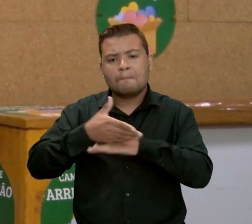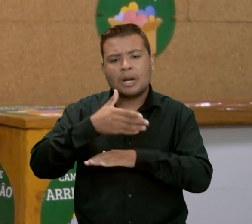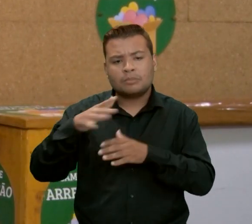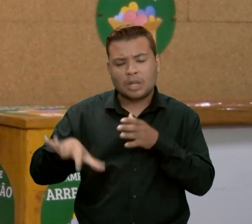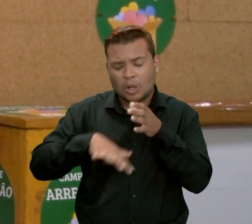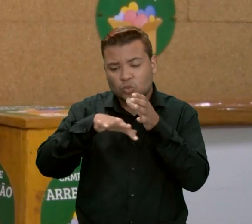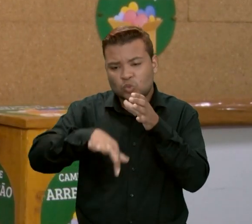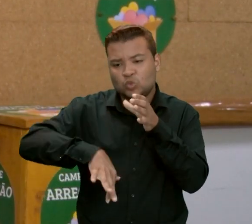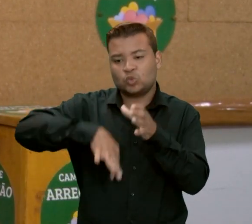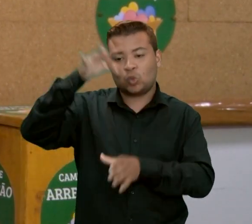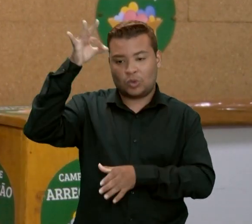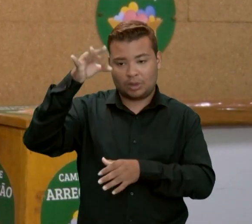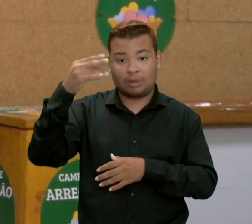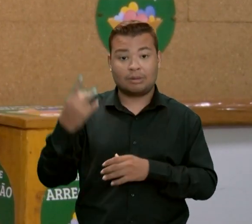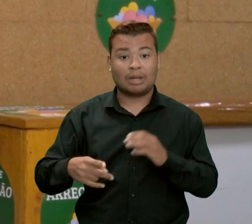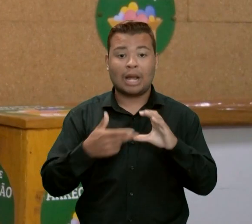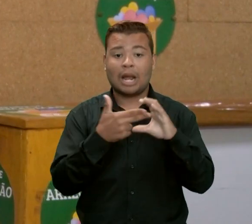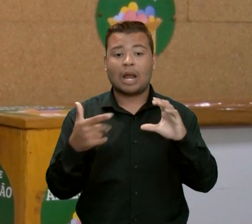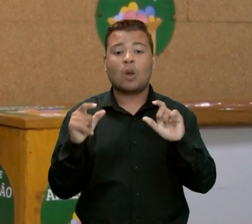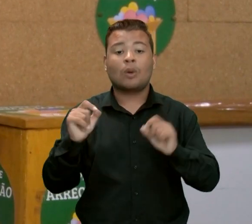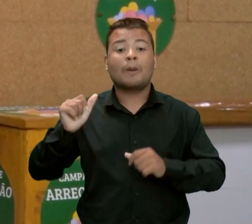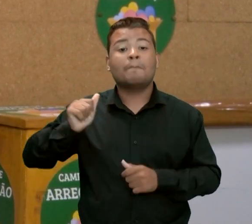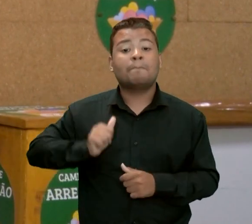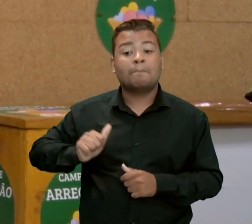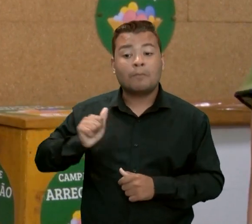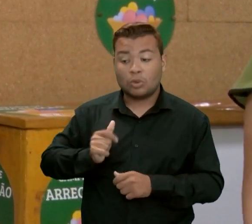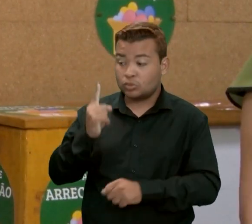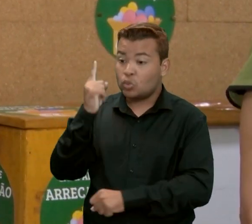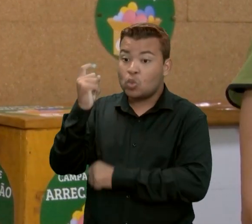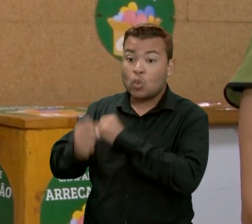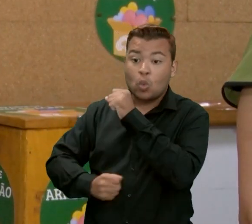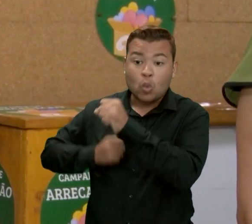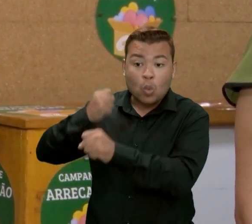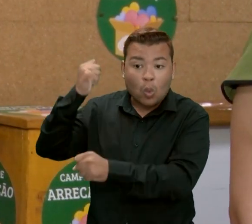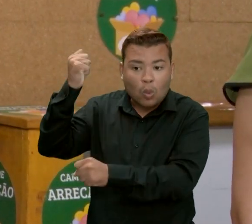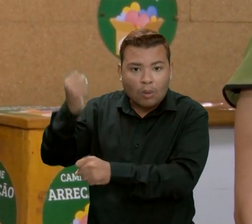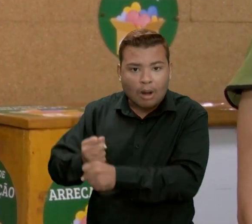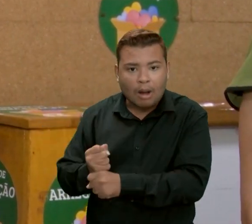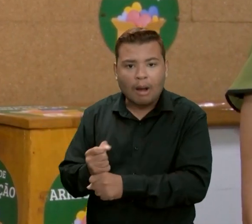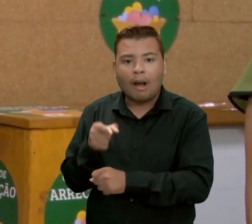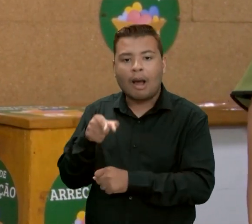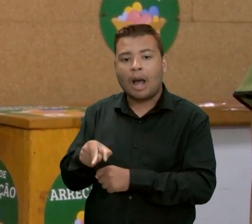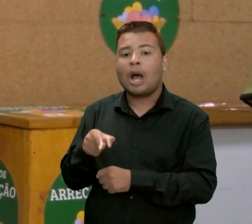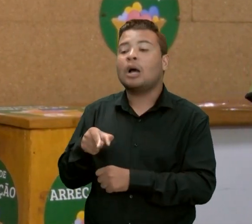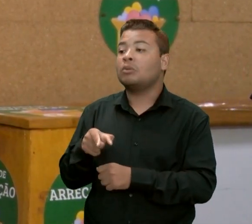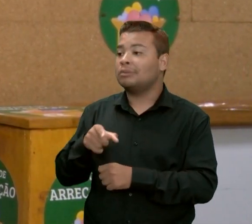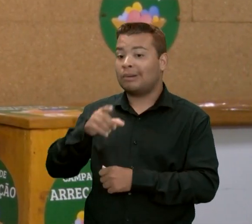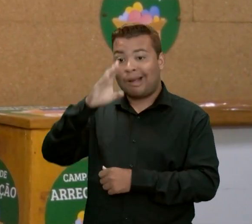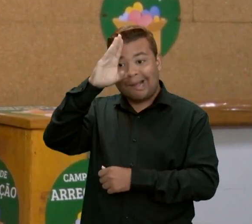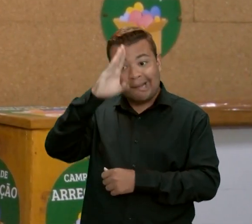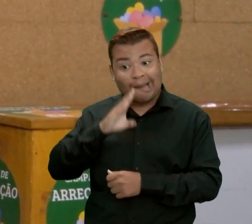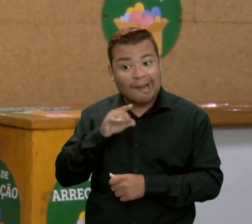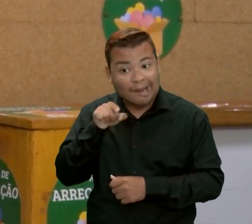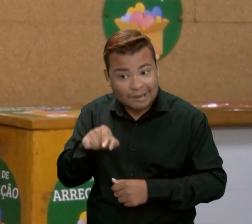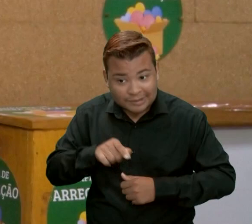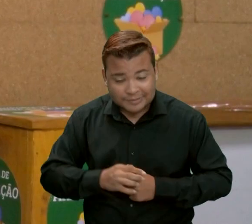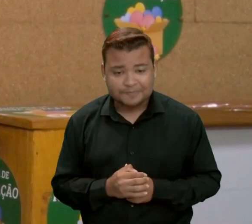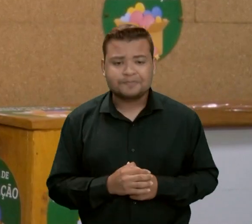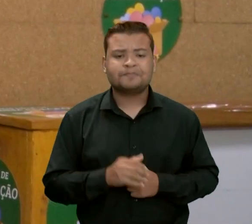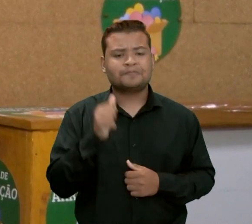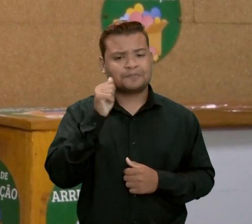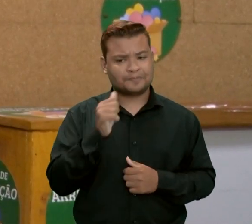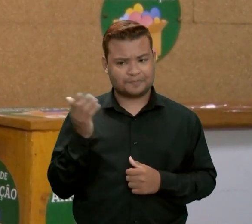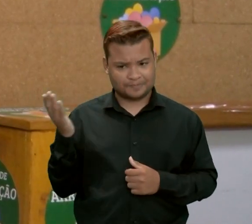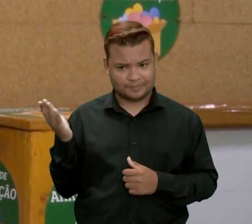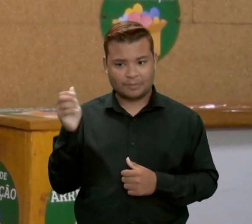aqui no Centro de Línguas, de uma bolsa de 1 ano totalmente pagos. Eu sou a Ana Clelma, uma mulher negra